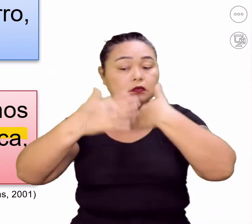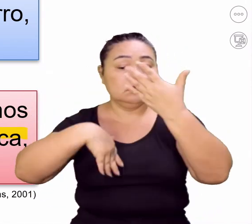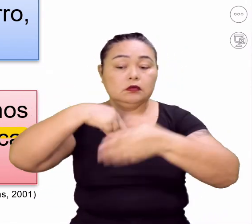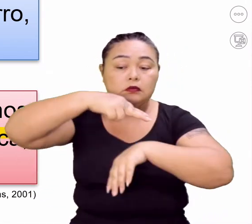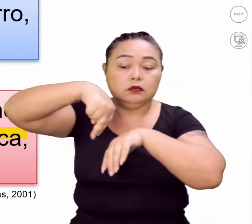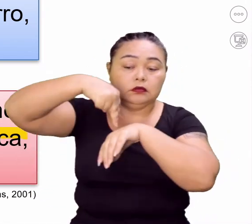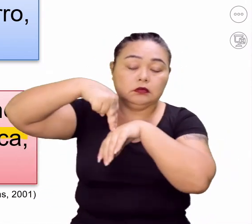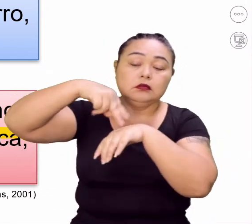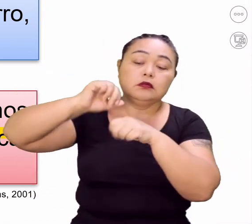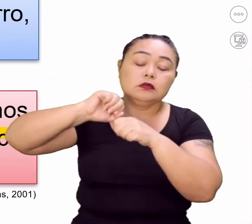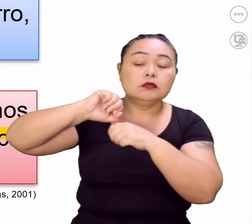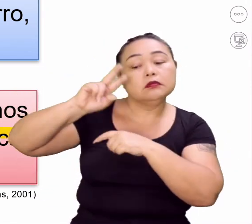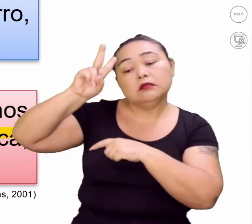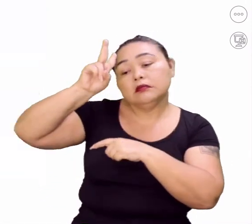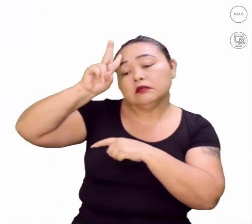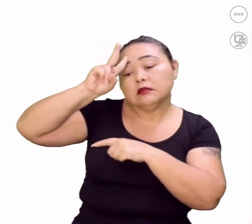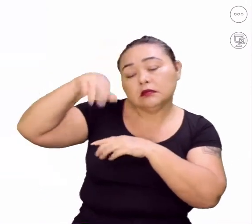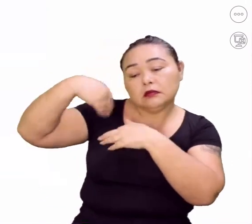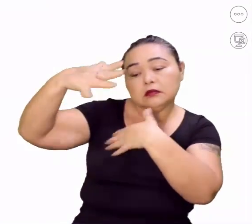ao decorrer da história da Terra.